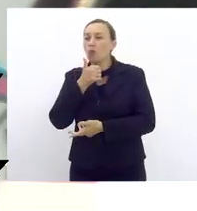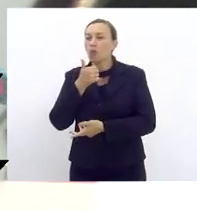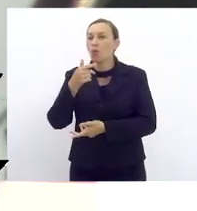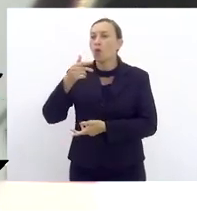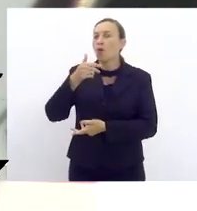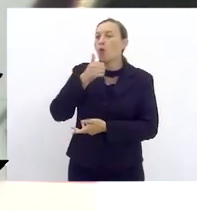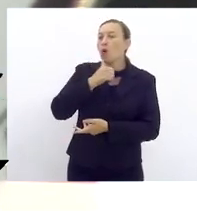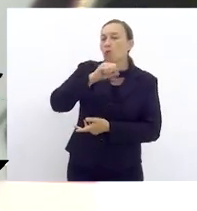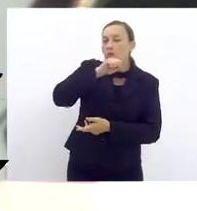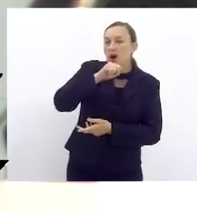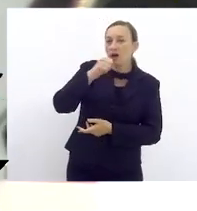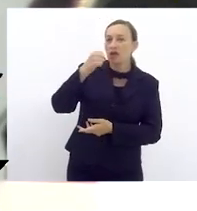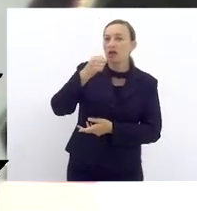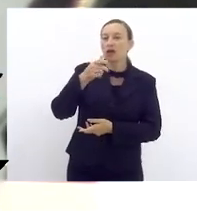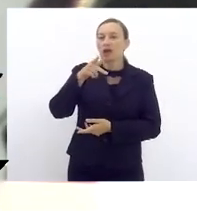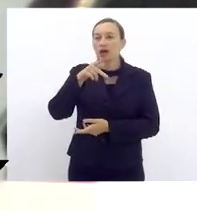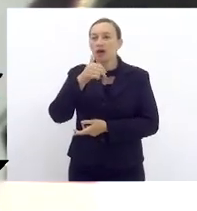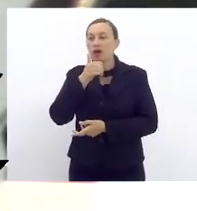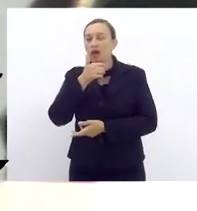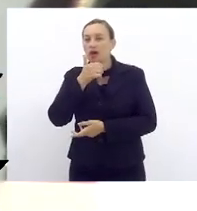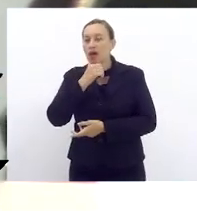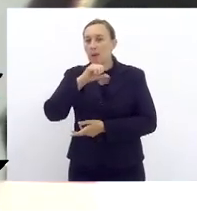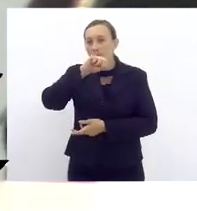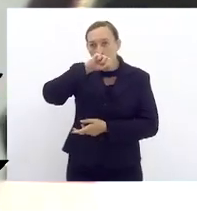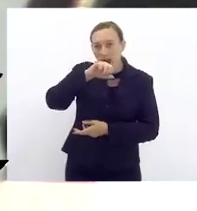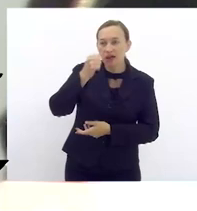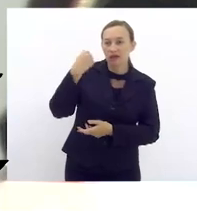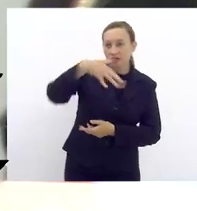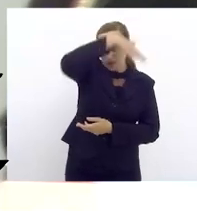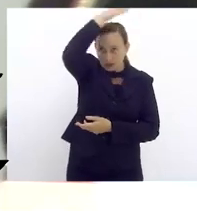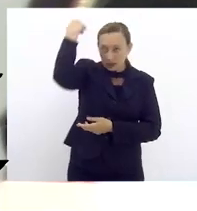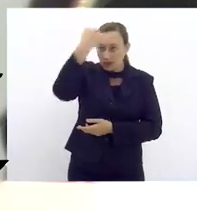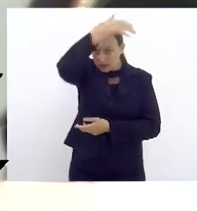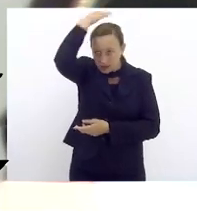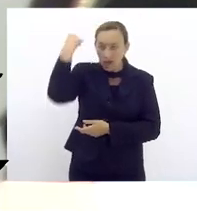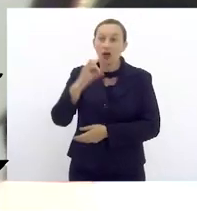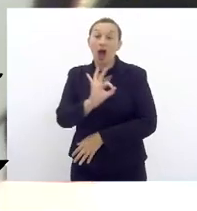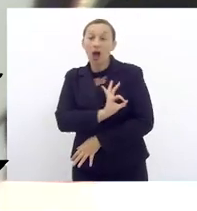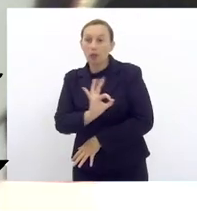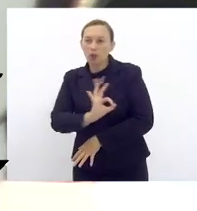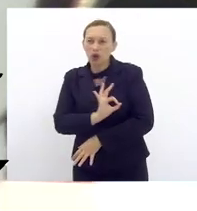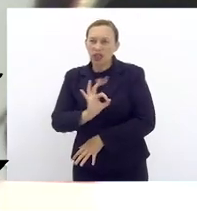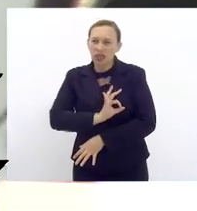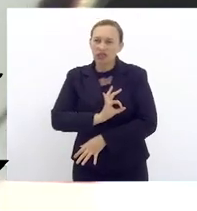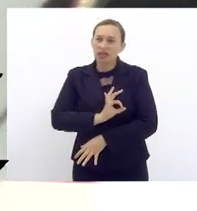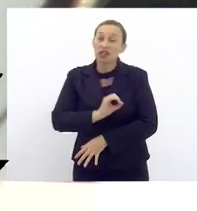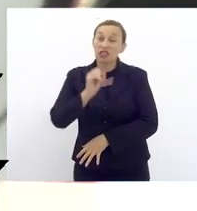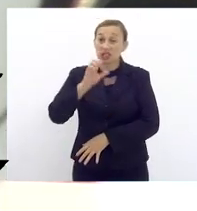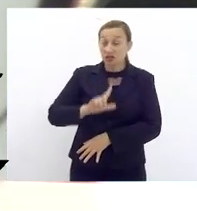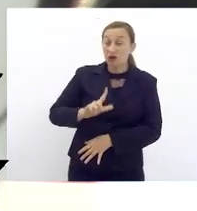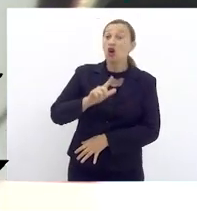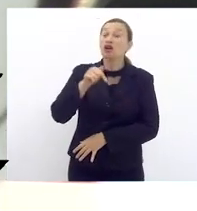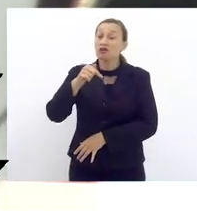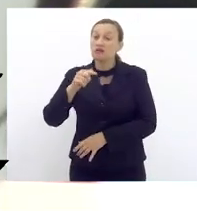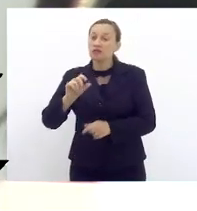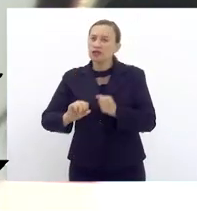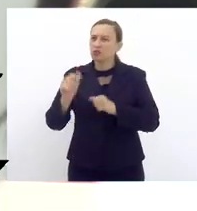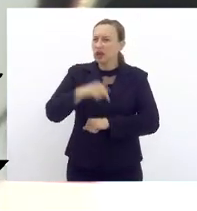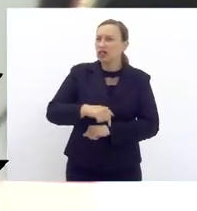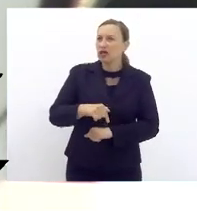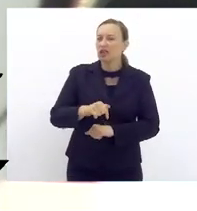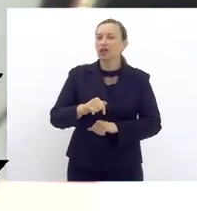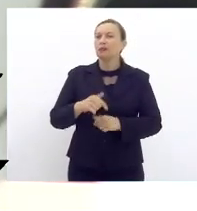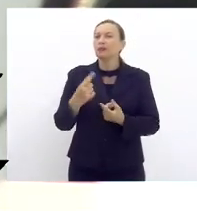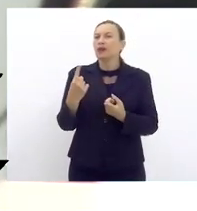de mim que Lembrava que da reunião com a polícia civil que fizemos aqui na Assembleia Legislativa justamente porque